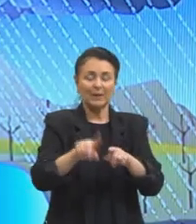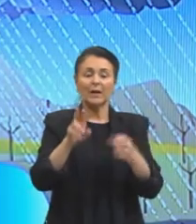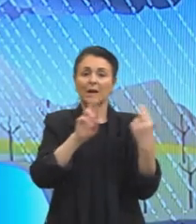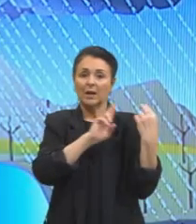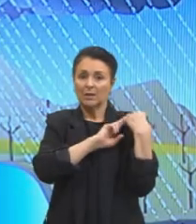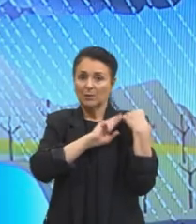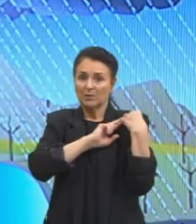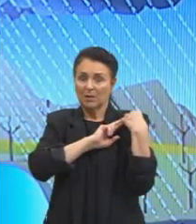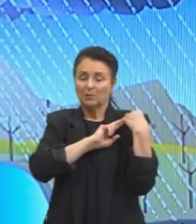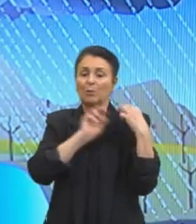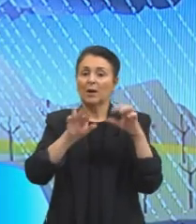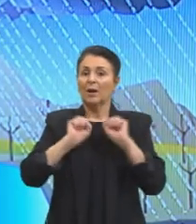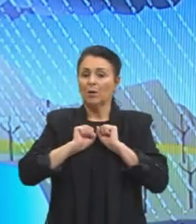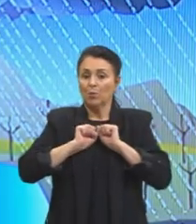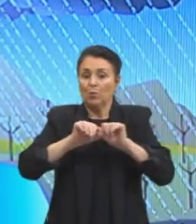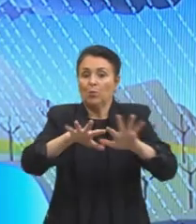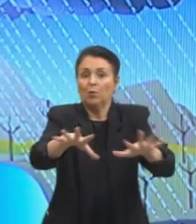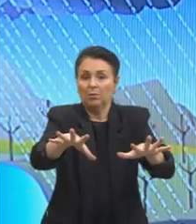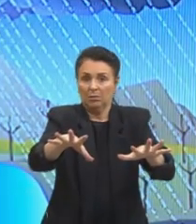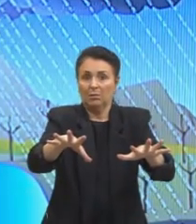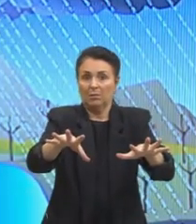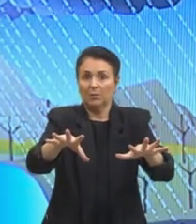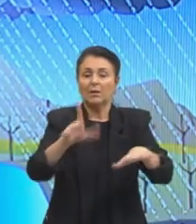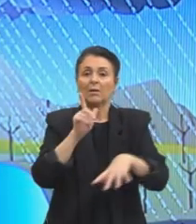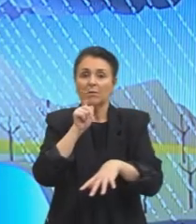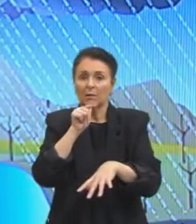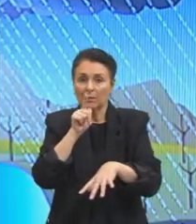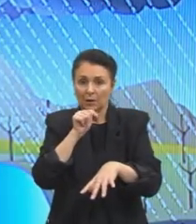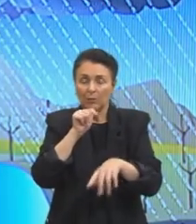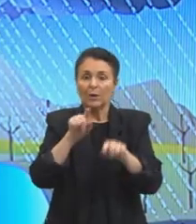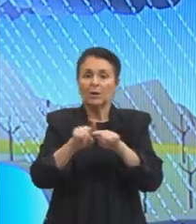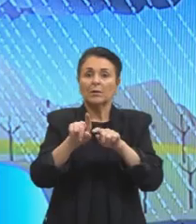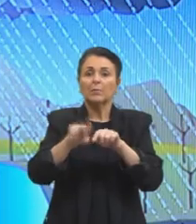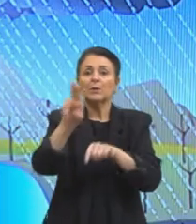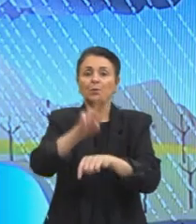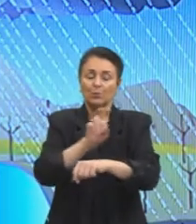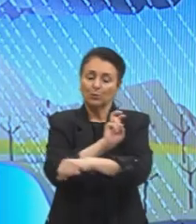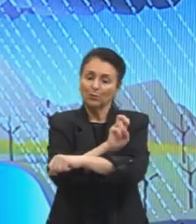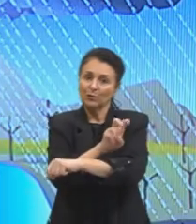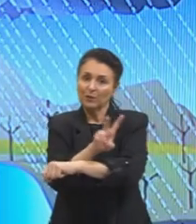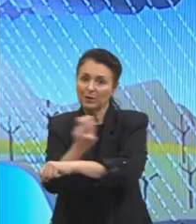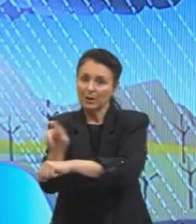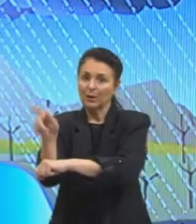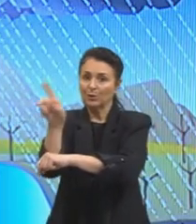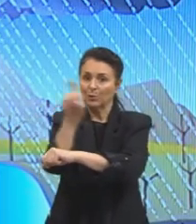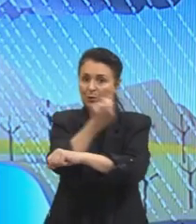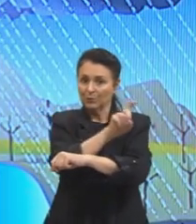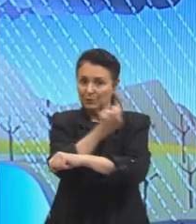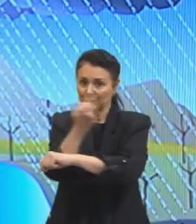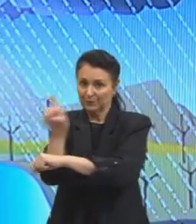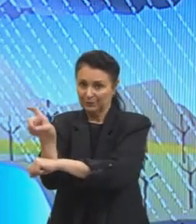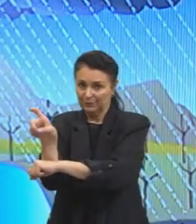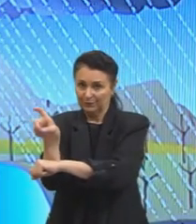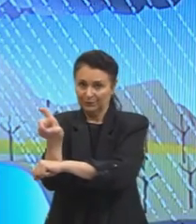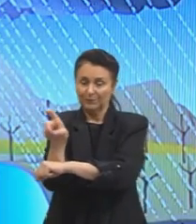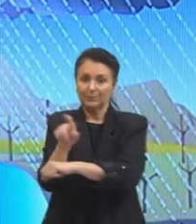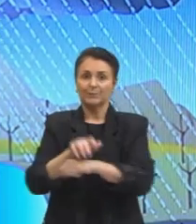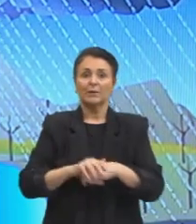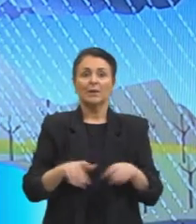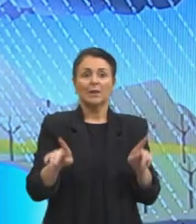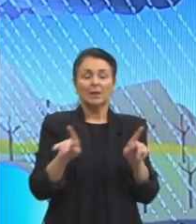o responsável pela contaminação né EA aplicação de adubos agrotóxicos essas questões aí tá meninos e meninas